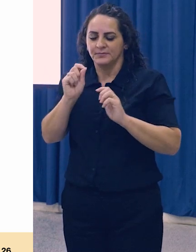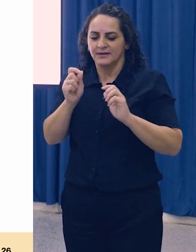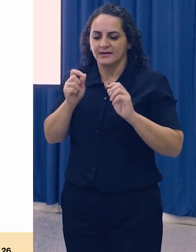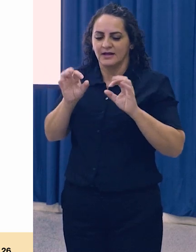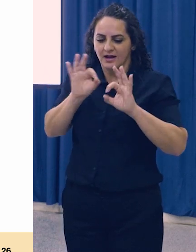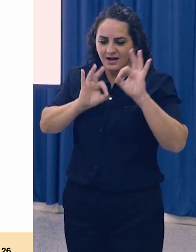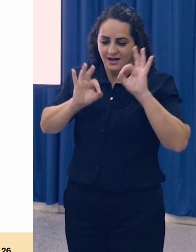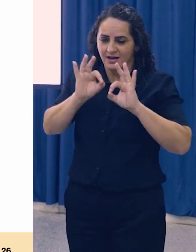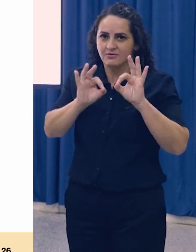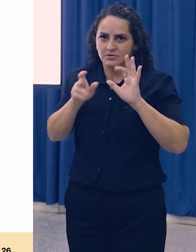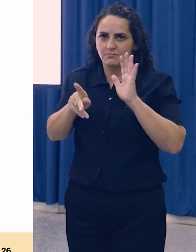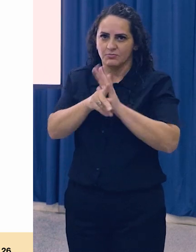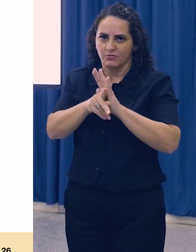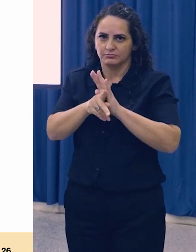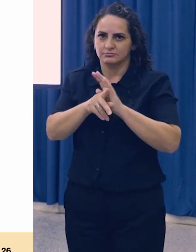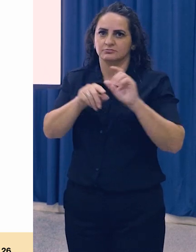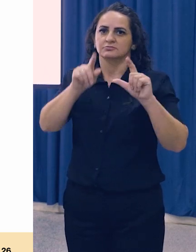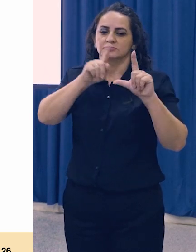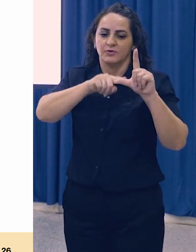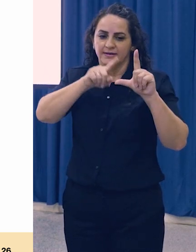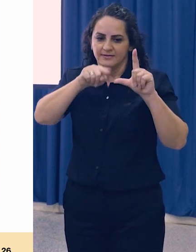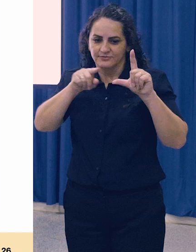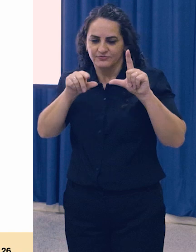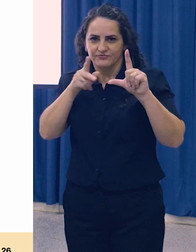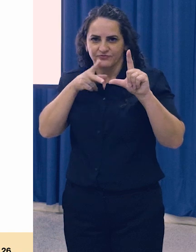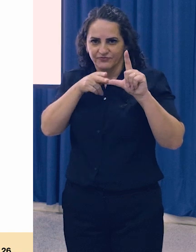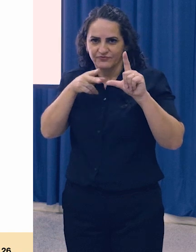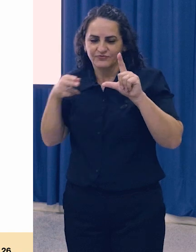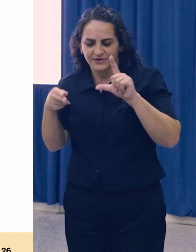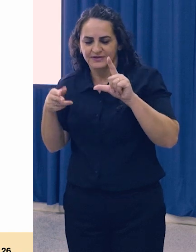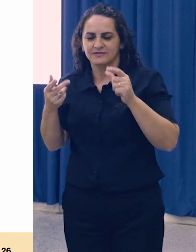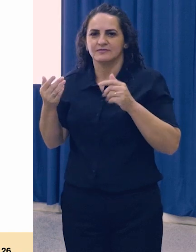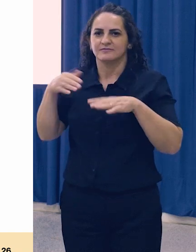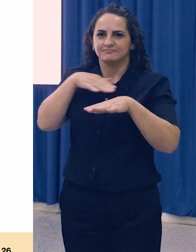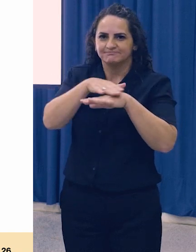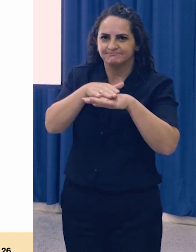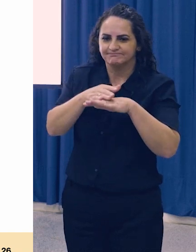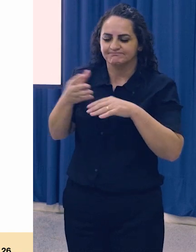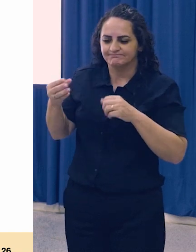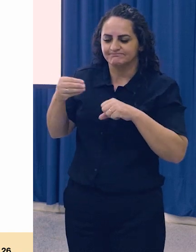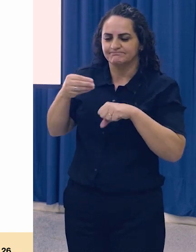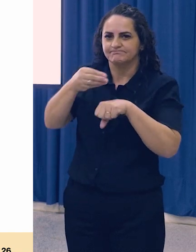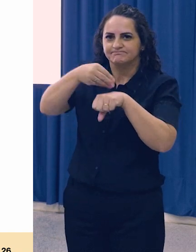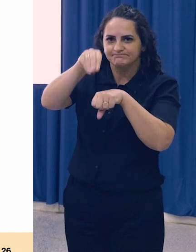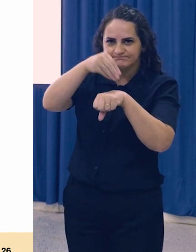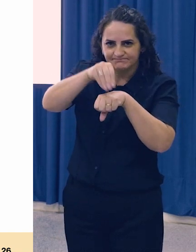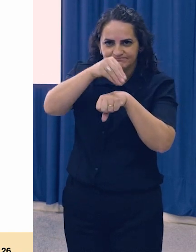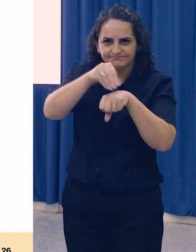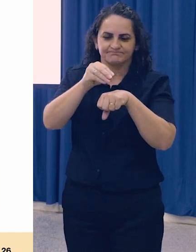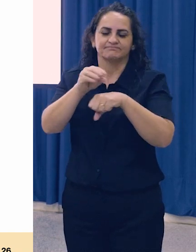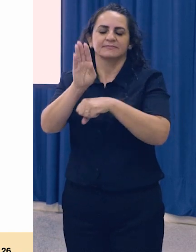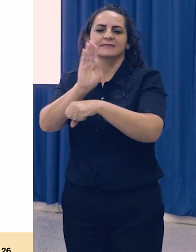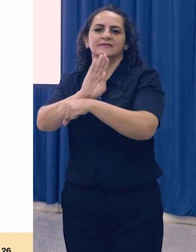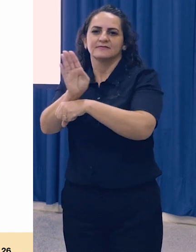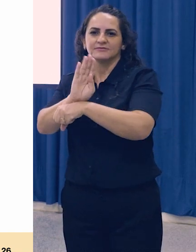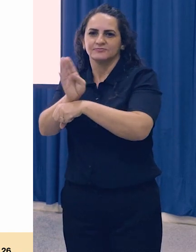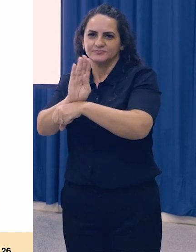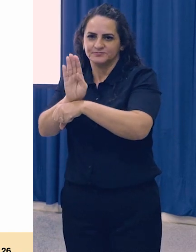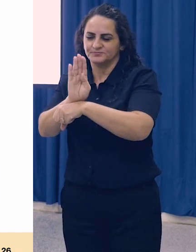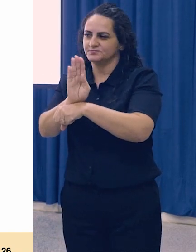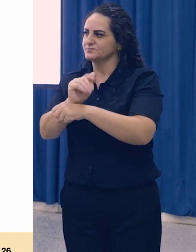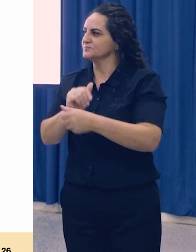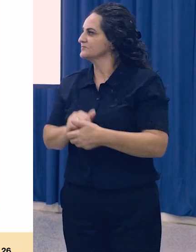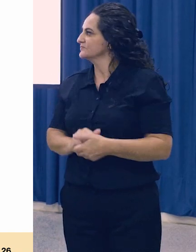mesma, então é a Netflix conversando com a gente, a Netflix sugerindo filmes pra gente assistir,